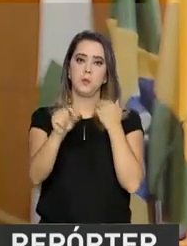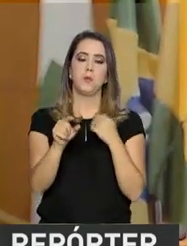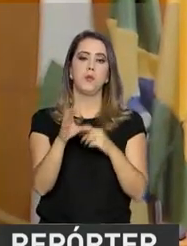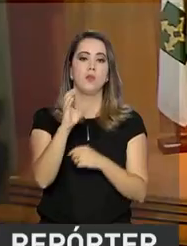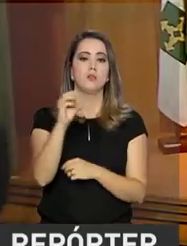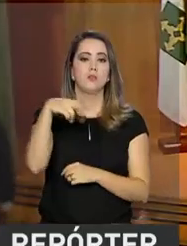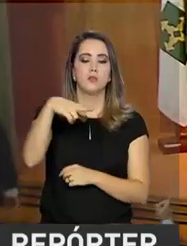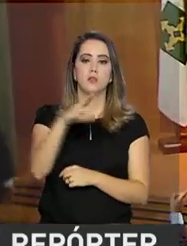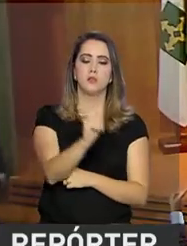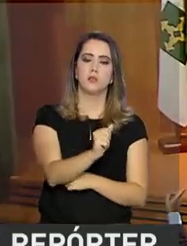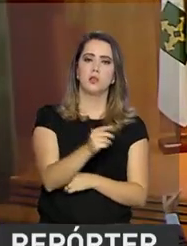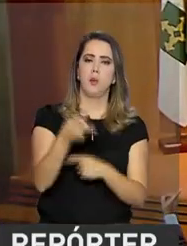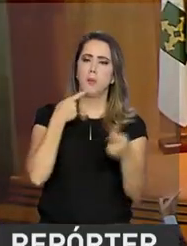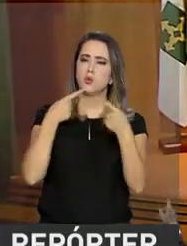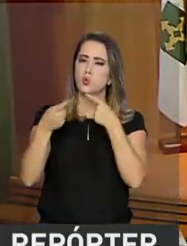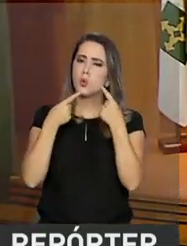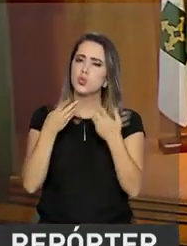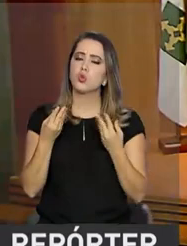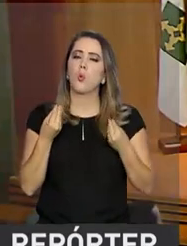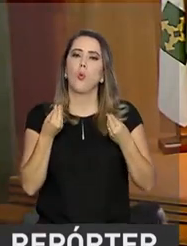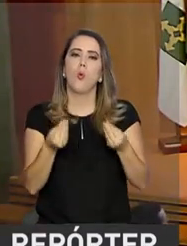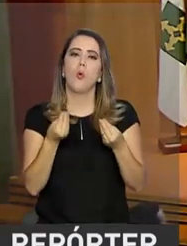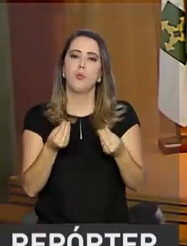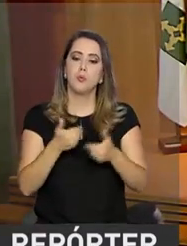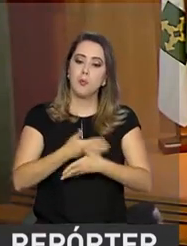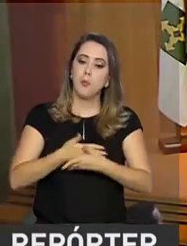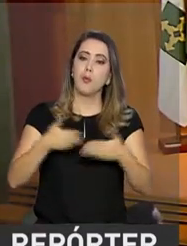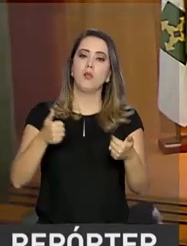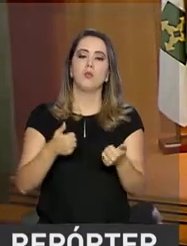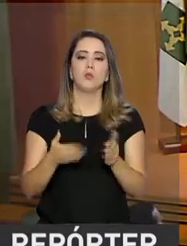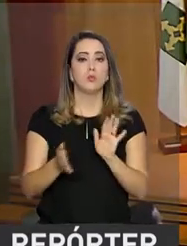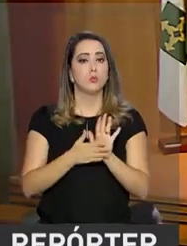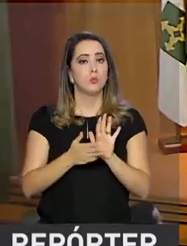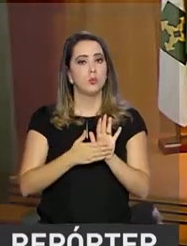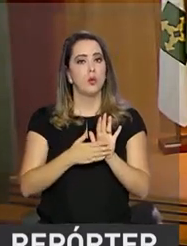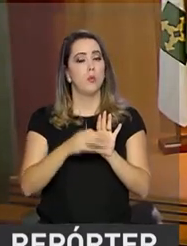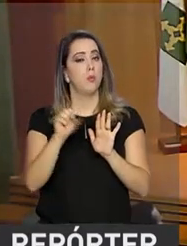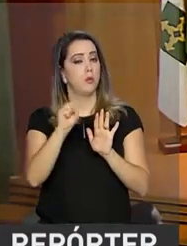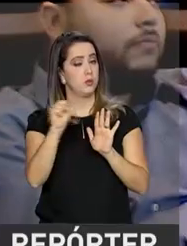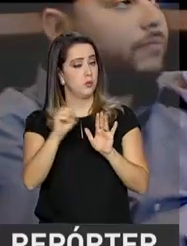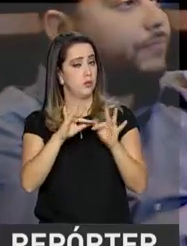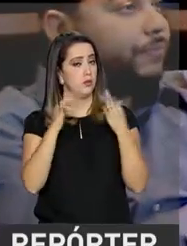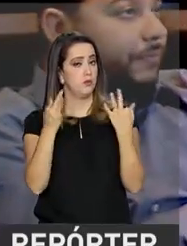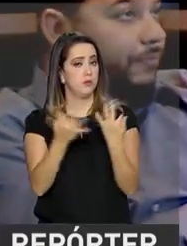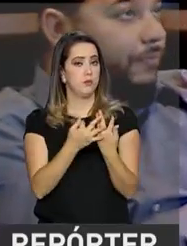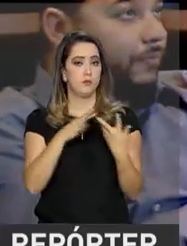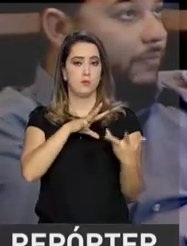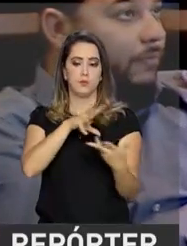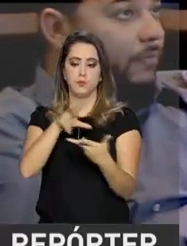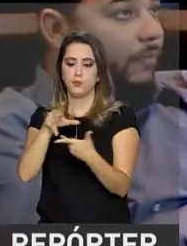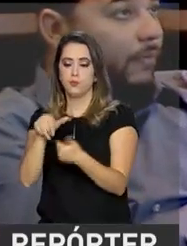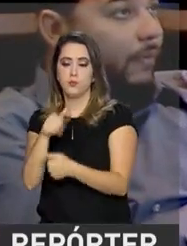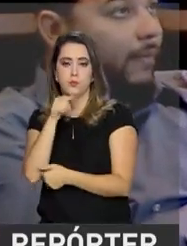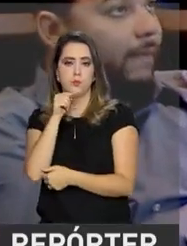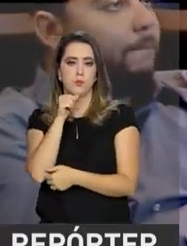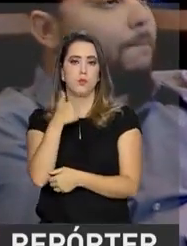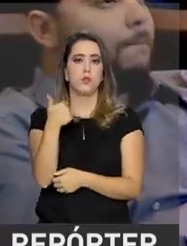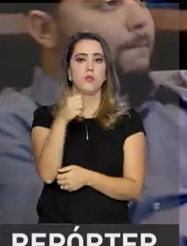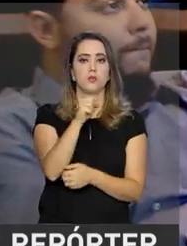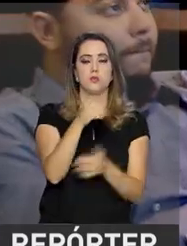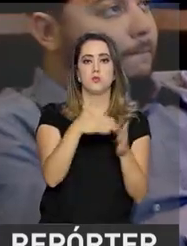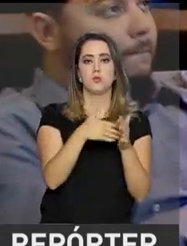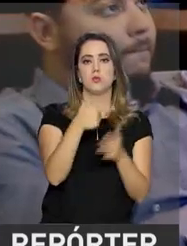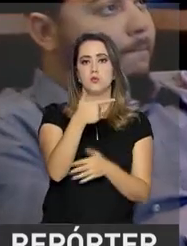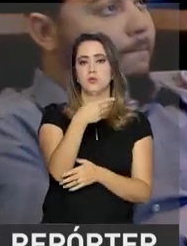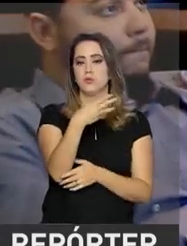cna para debater o tema e levar propostas para o 8º fórum mundial da água que ocorrerá em brasília de 18 a